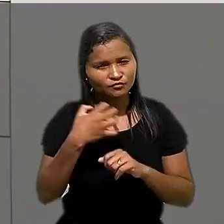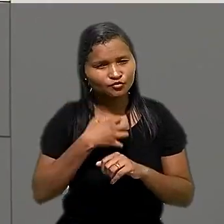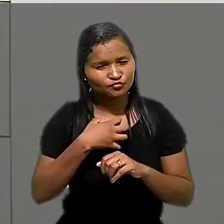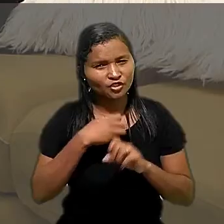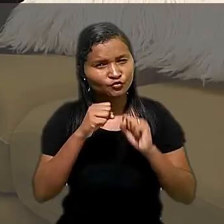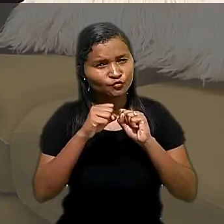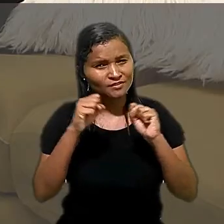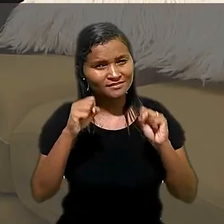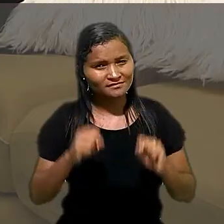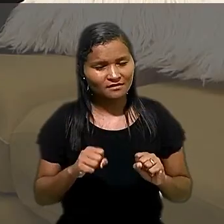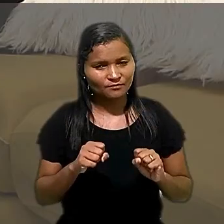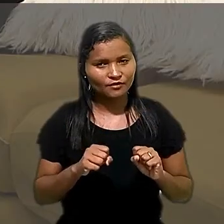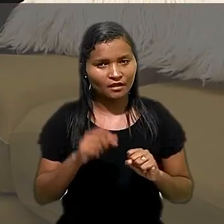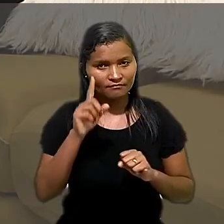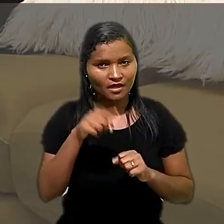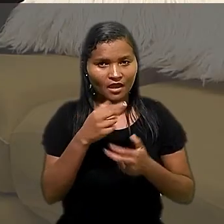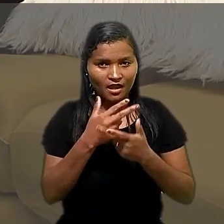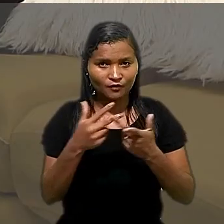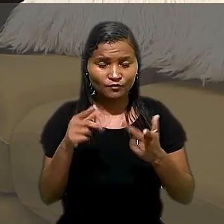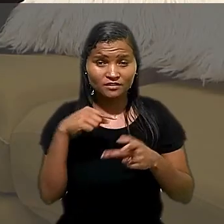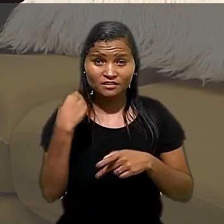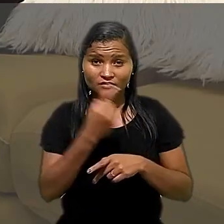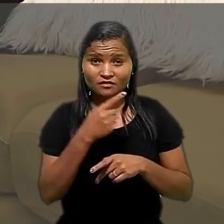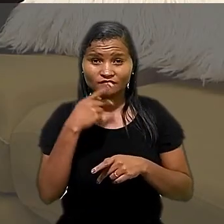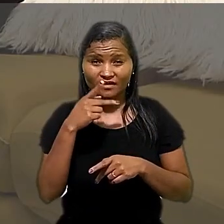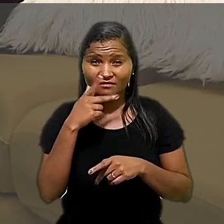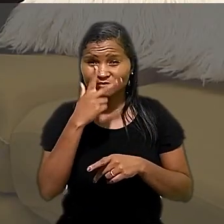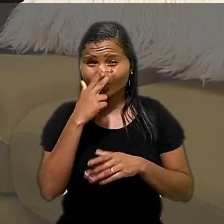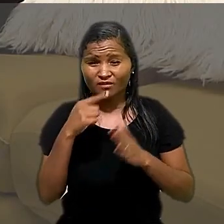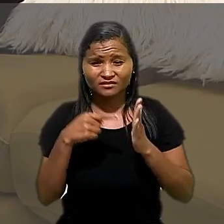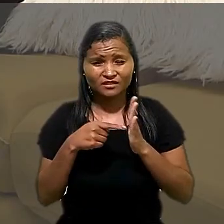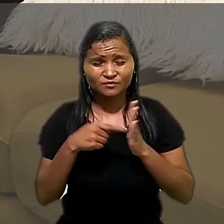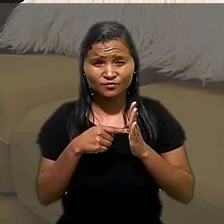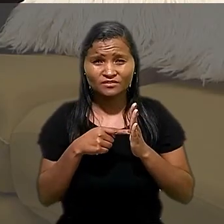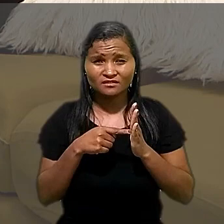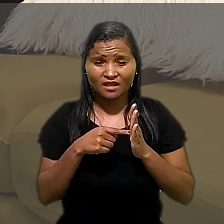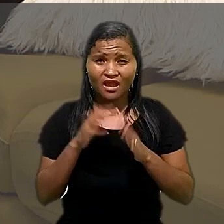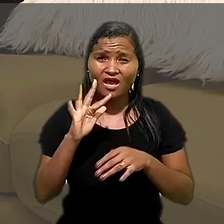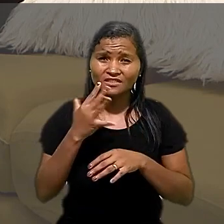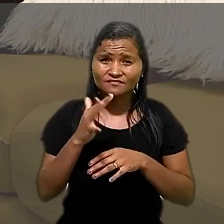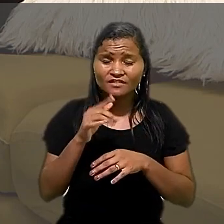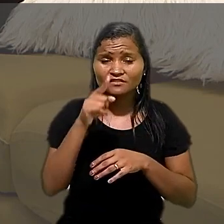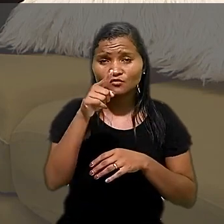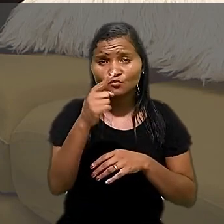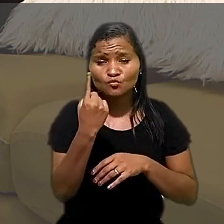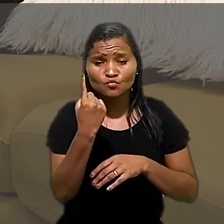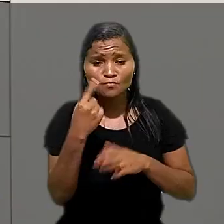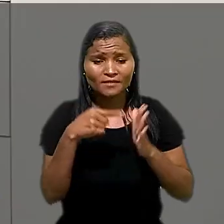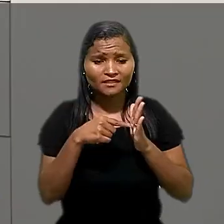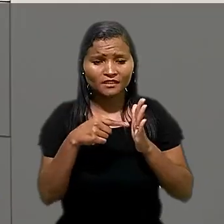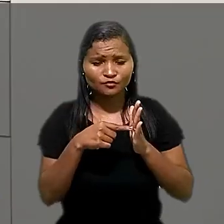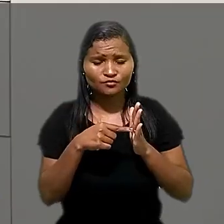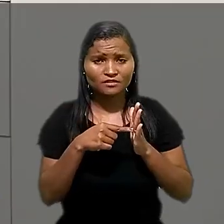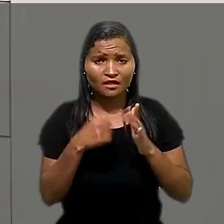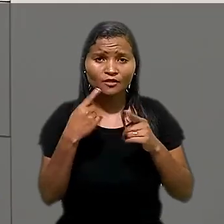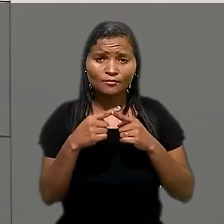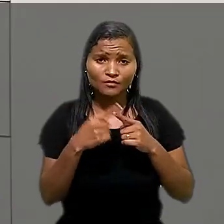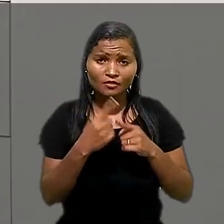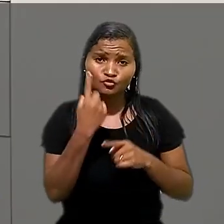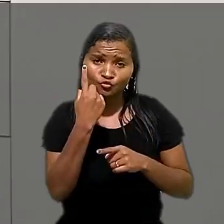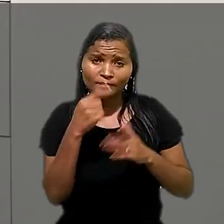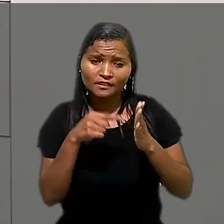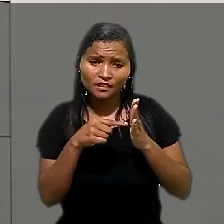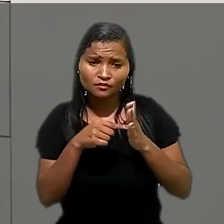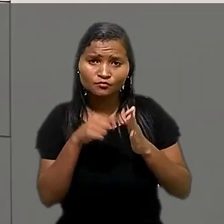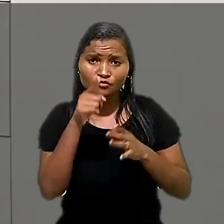sistêmica e é aquela coisa que a gente fala sobre denúncia Às vezes você tem uma denúncia e por causa dessa